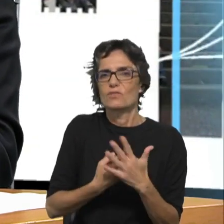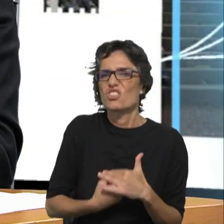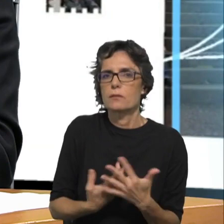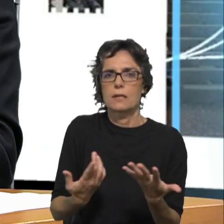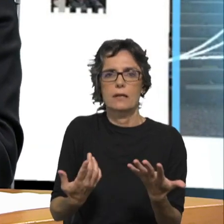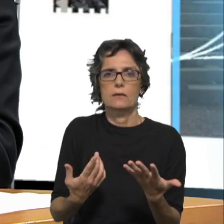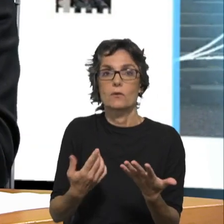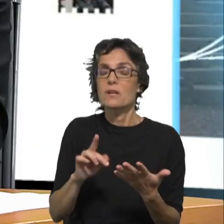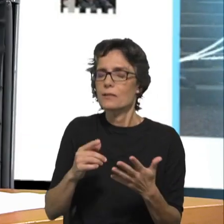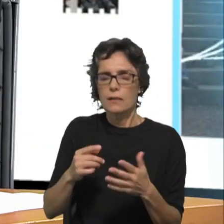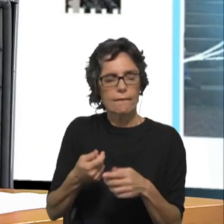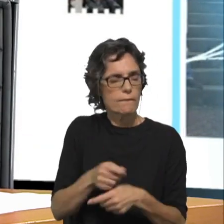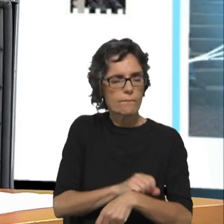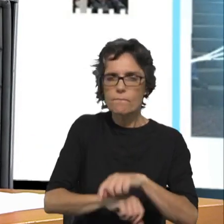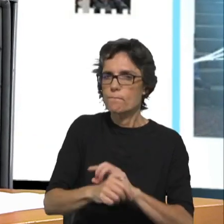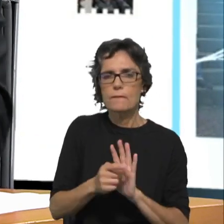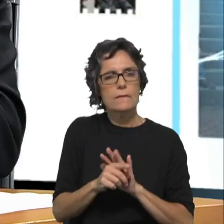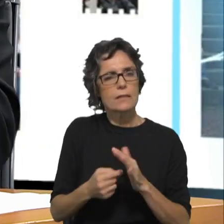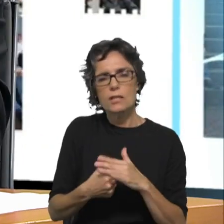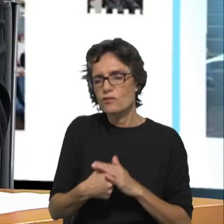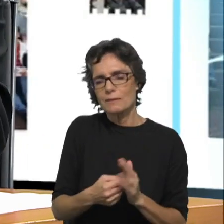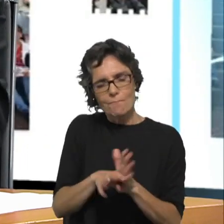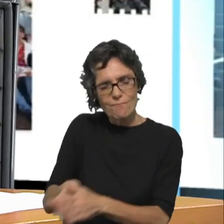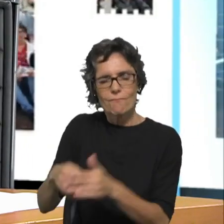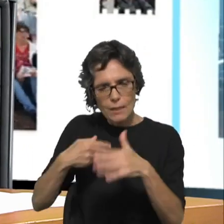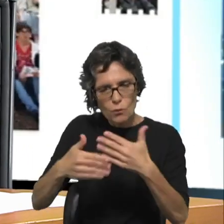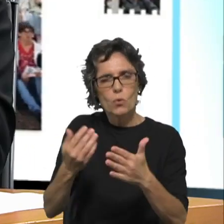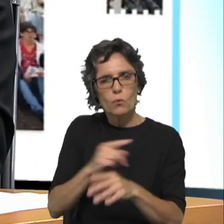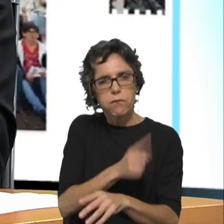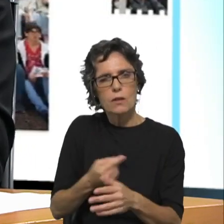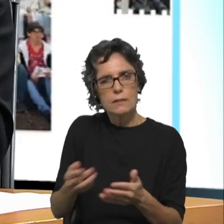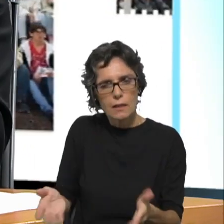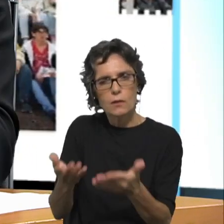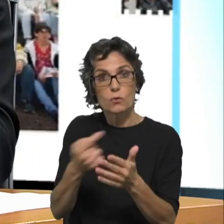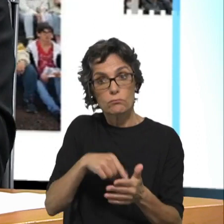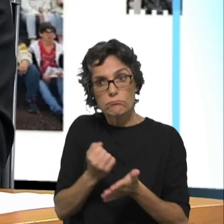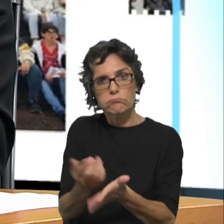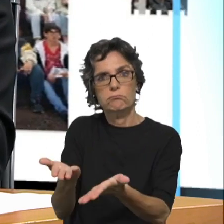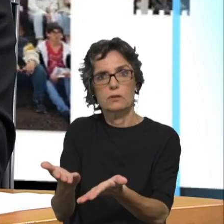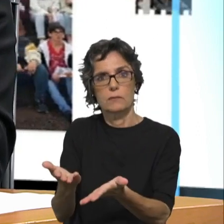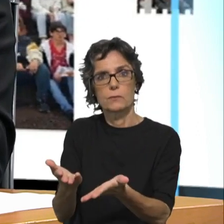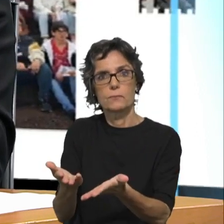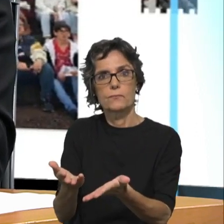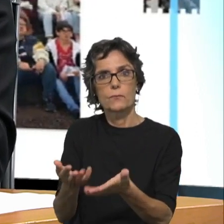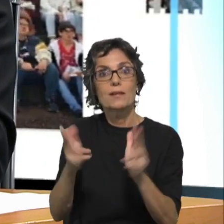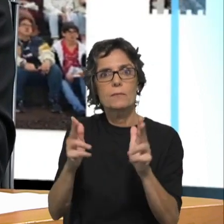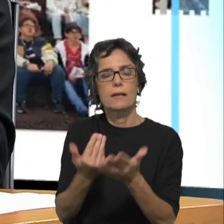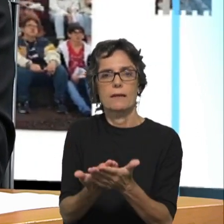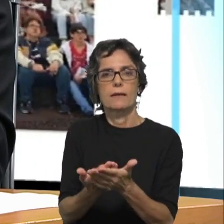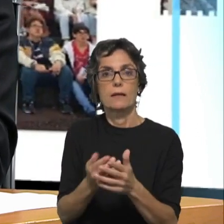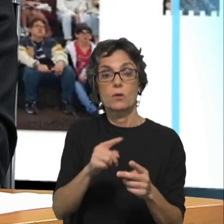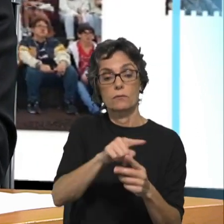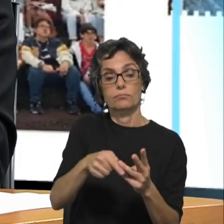a avançarem, porque a maioria tem fé e, portanto, nesse sentido não estão sozinhos. Portanto, eu diria que talvez estas 3